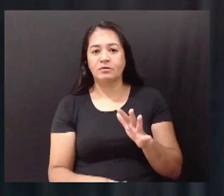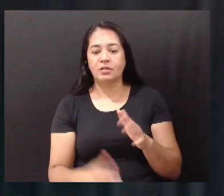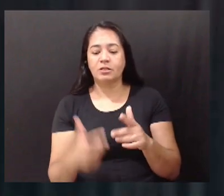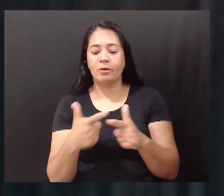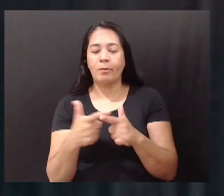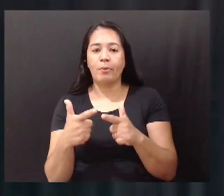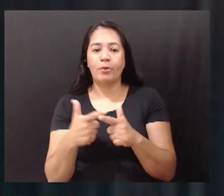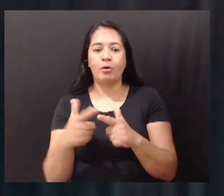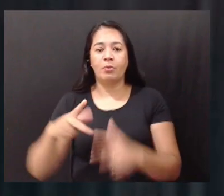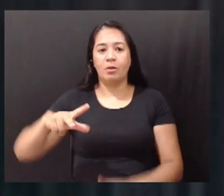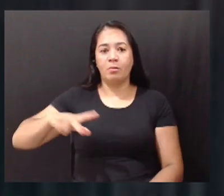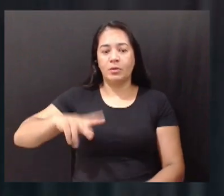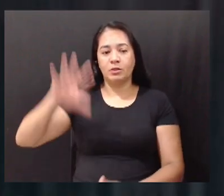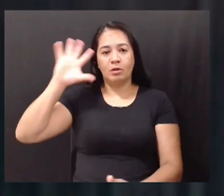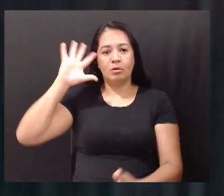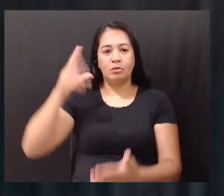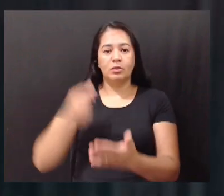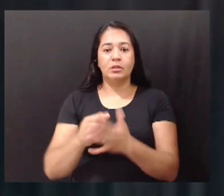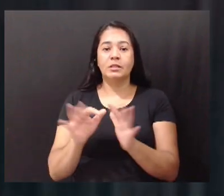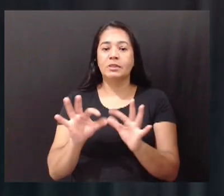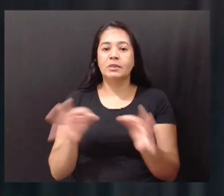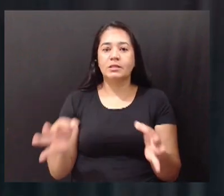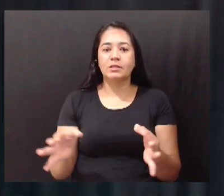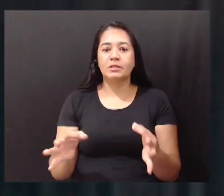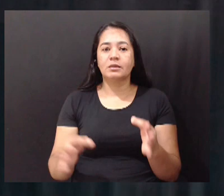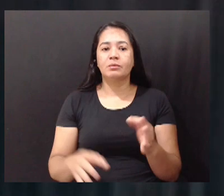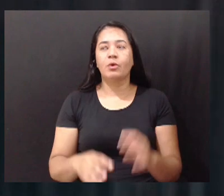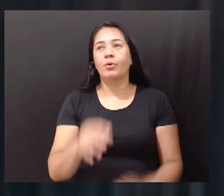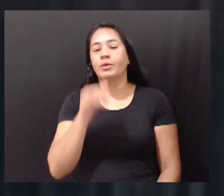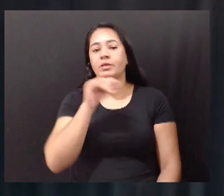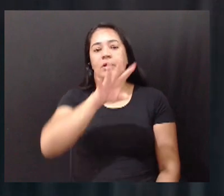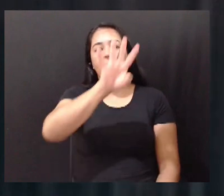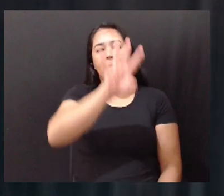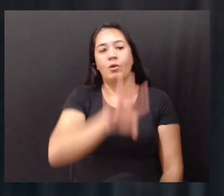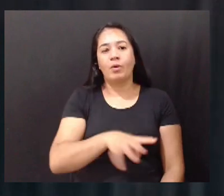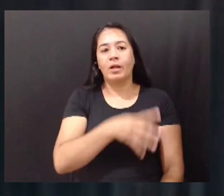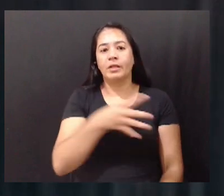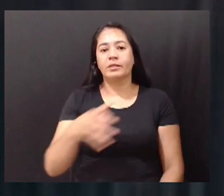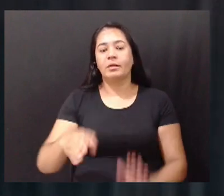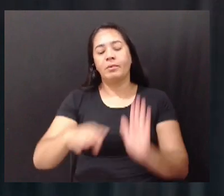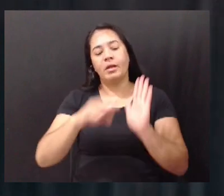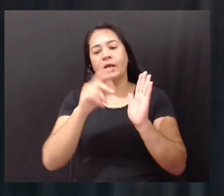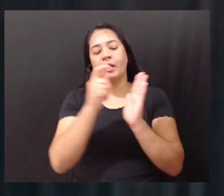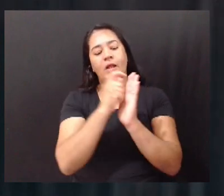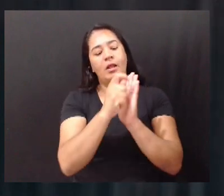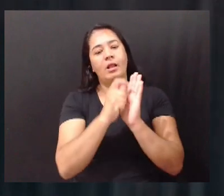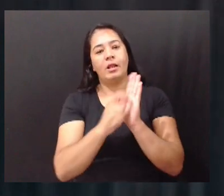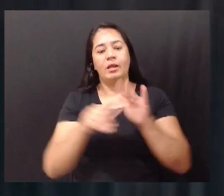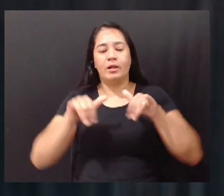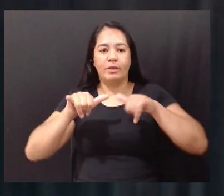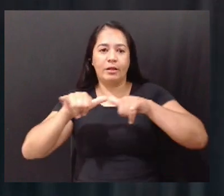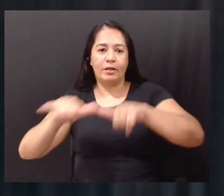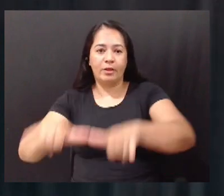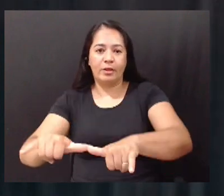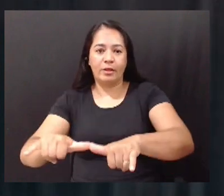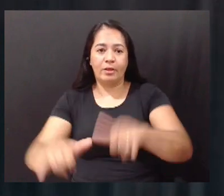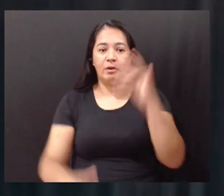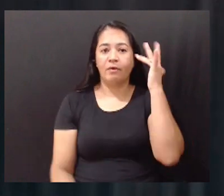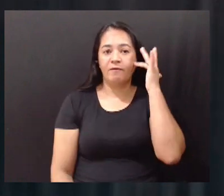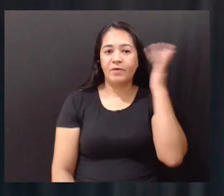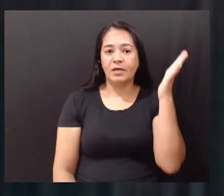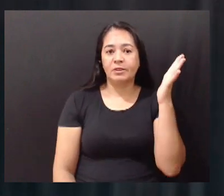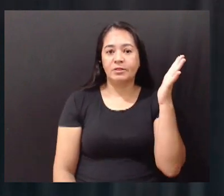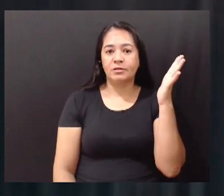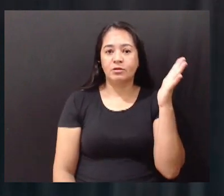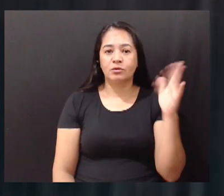são simples, por exemplo, fazer uma tabela com a lista do mercado. É muito fácil a gente passar tudo isso para